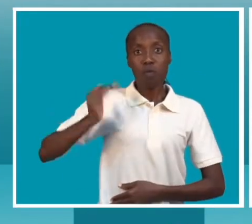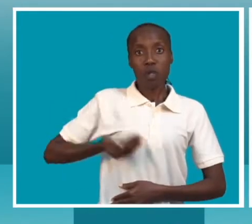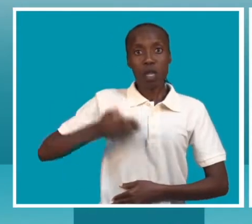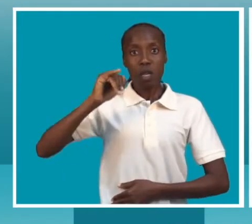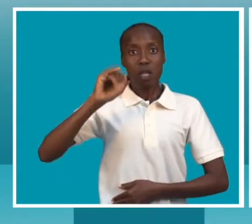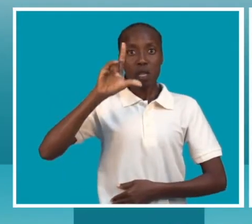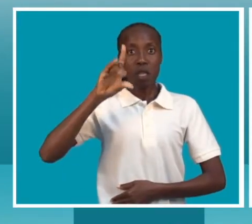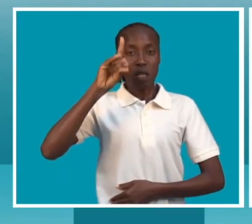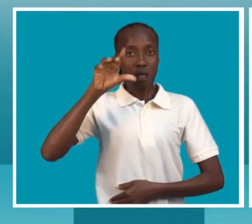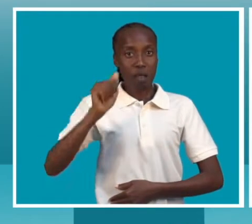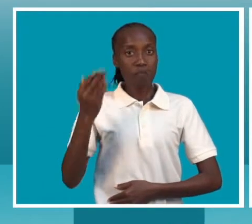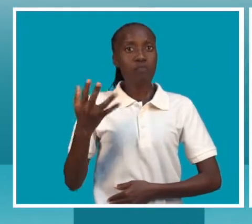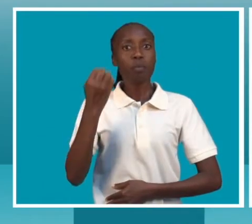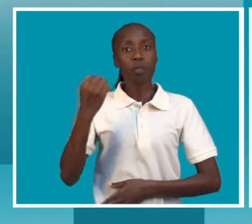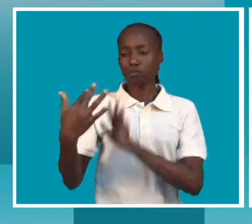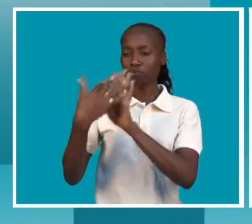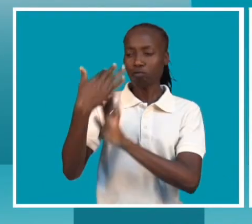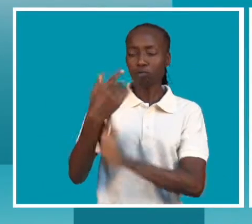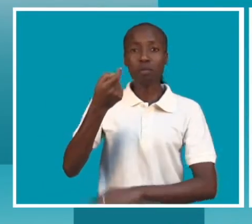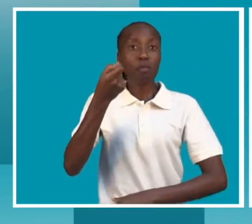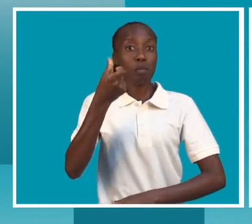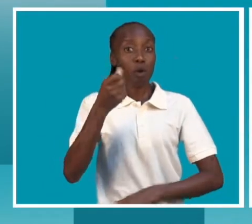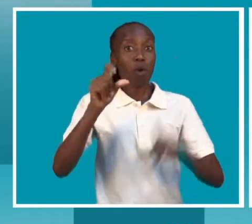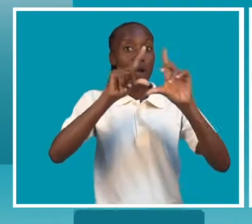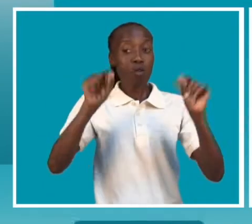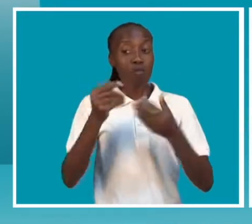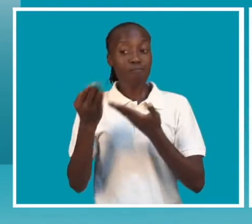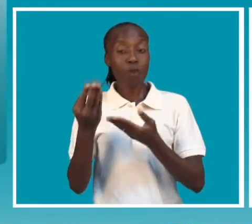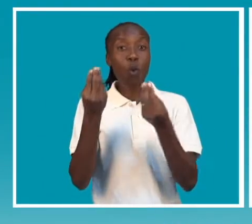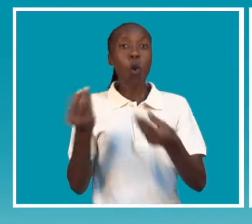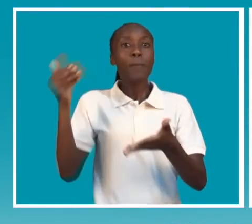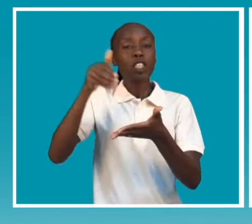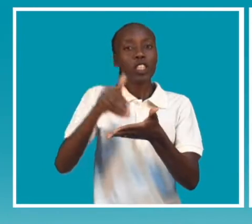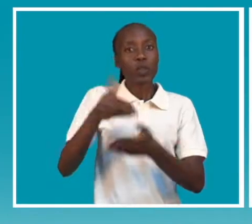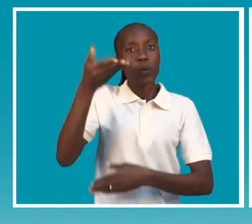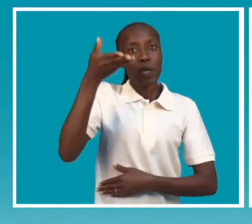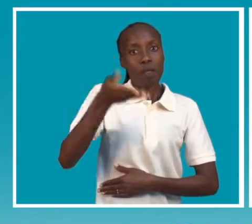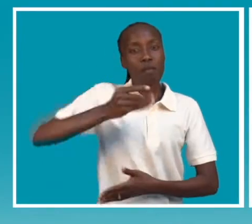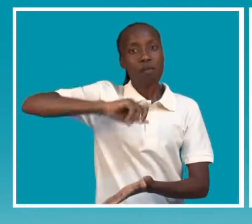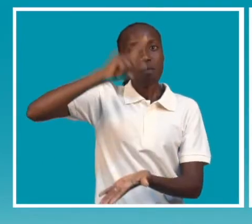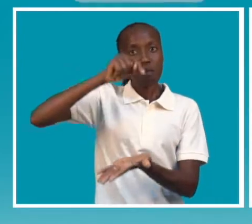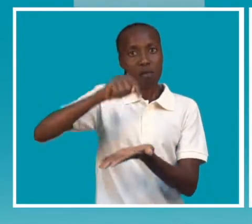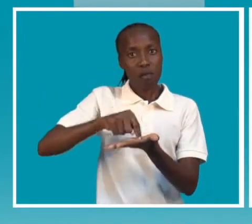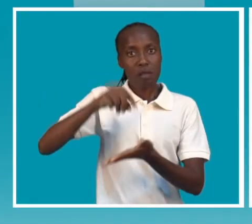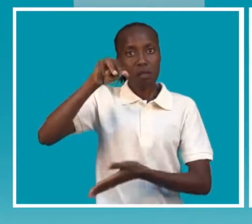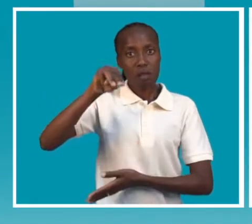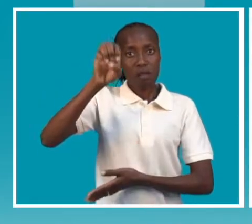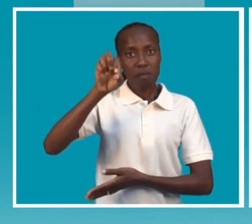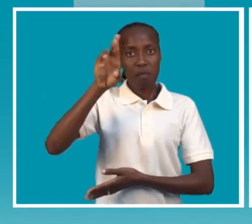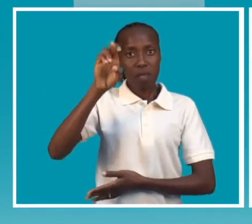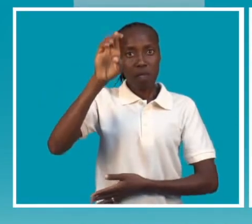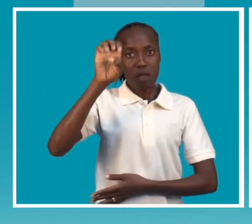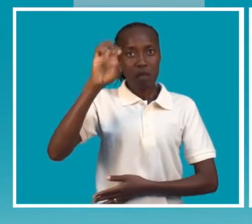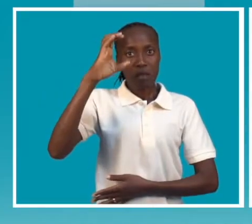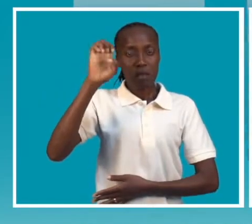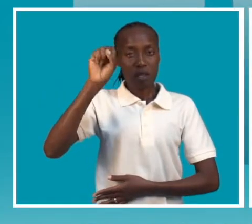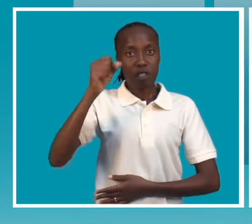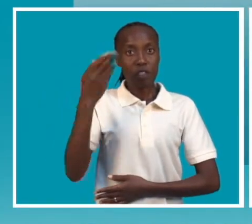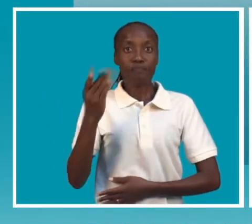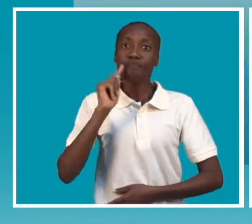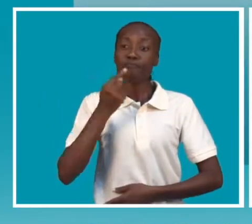Hilda, contas um pouco sobre si, como é que chegou aqui no centro de Merceus? Eu